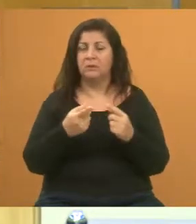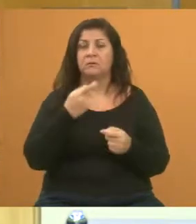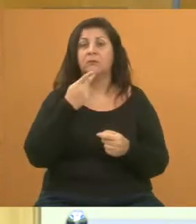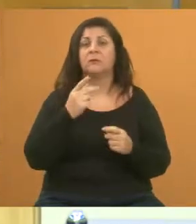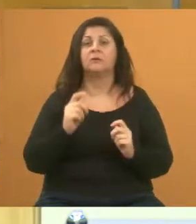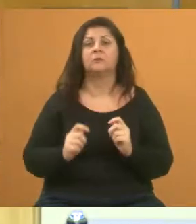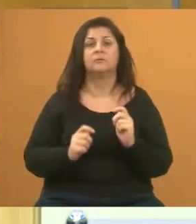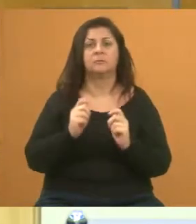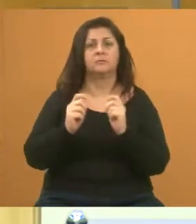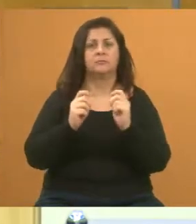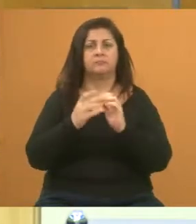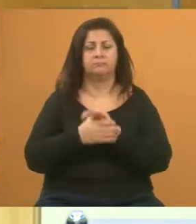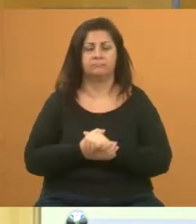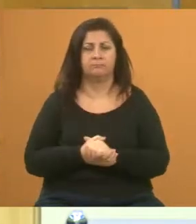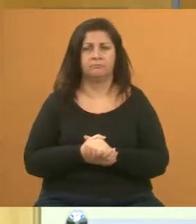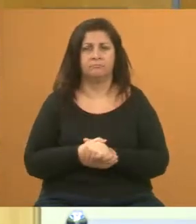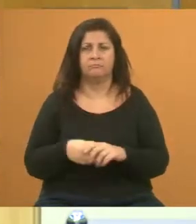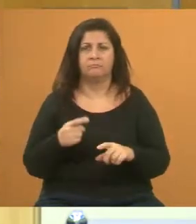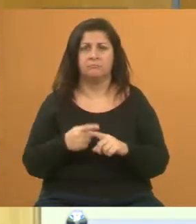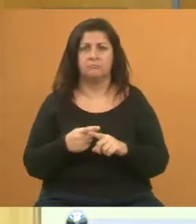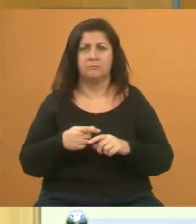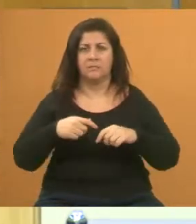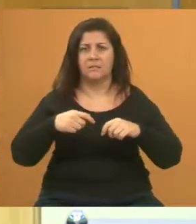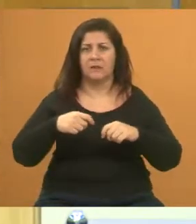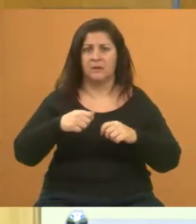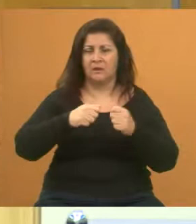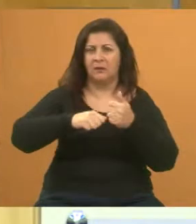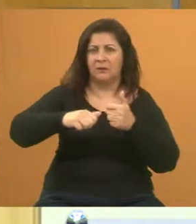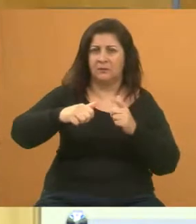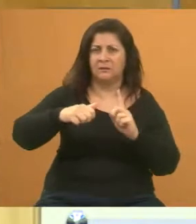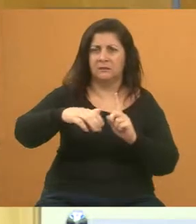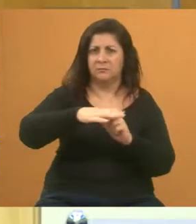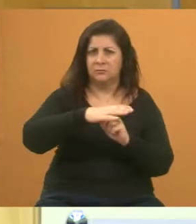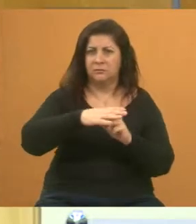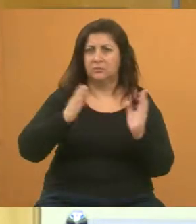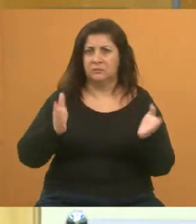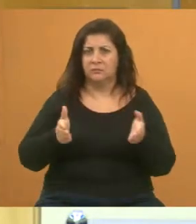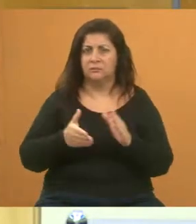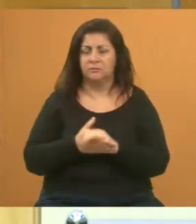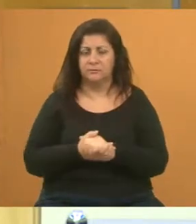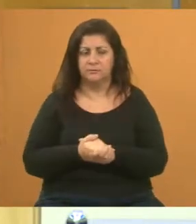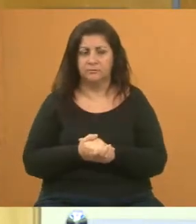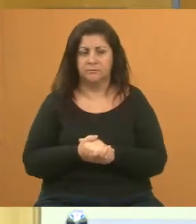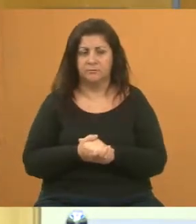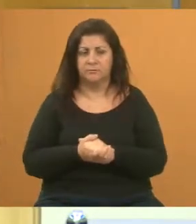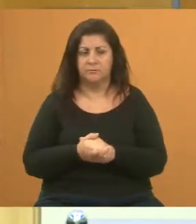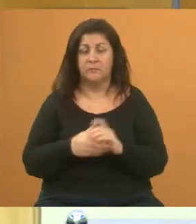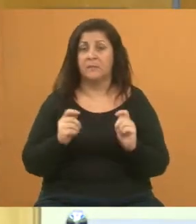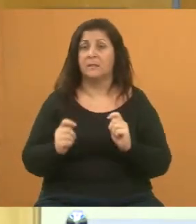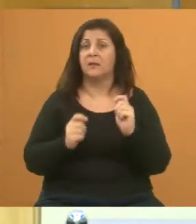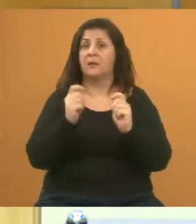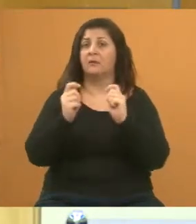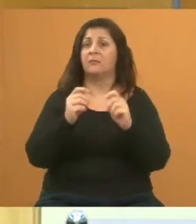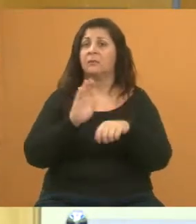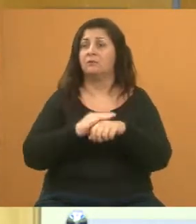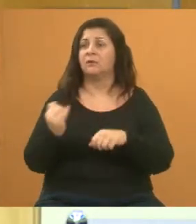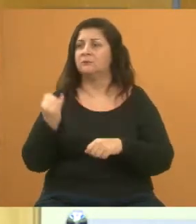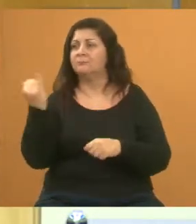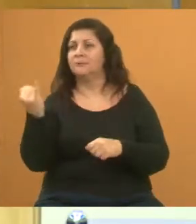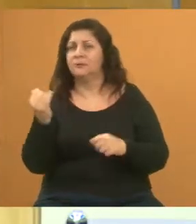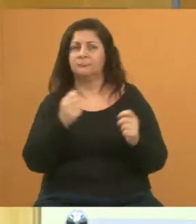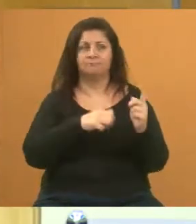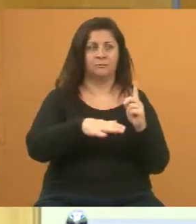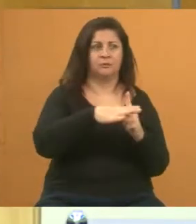porque, infelizmente, muitas vezes na sociedade de hoje, sociedade capitalista, a economia fala mais alto que o social. Deveria